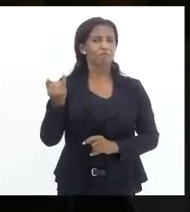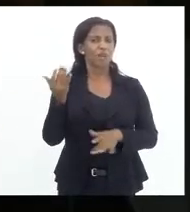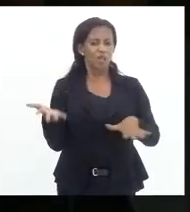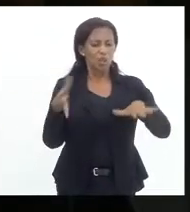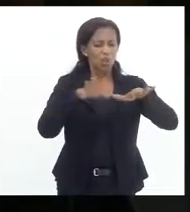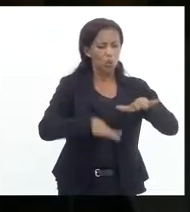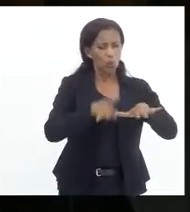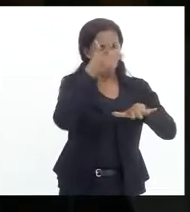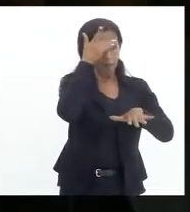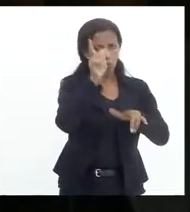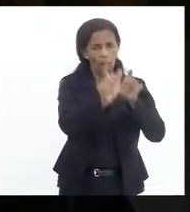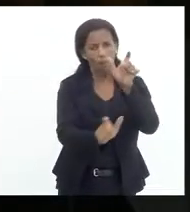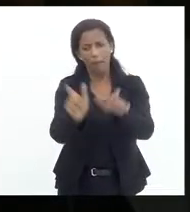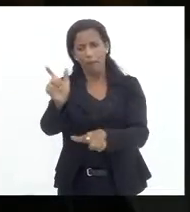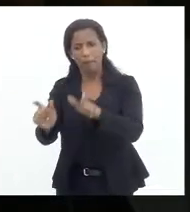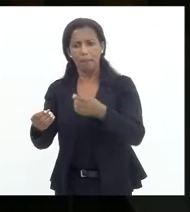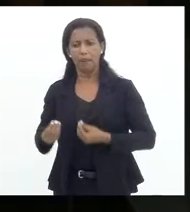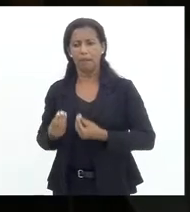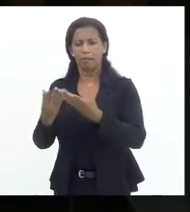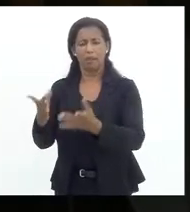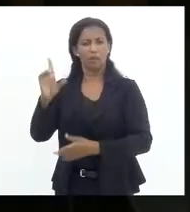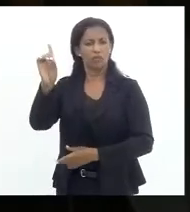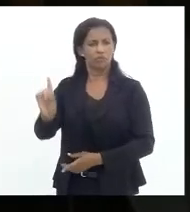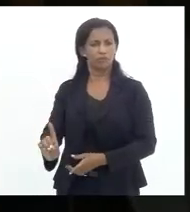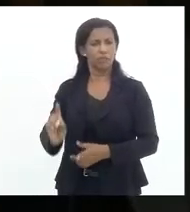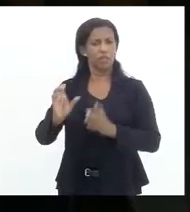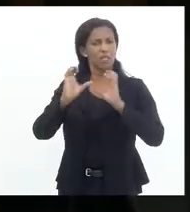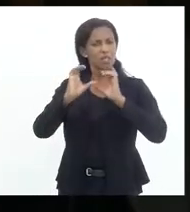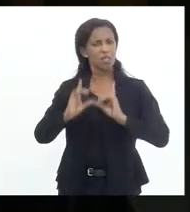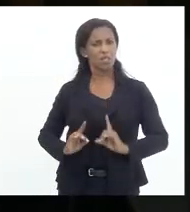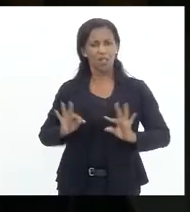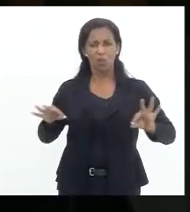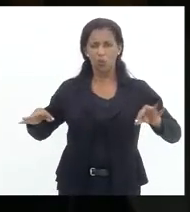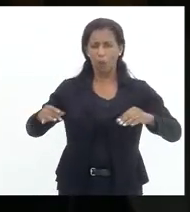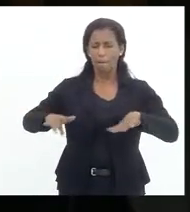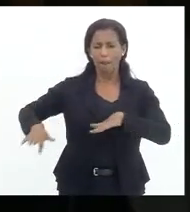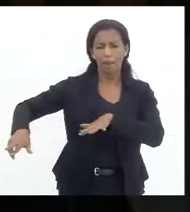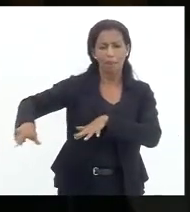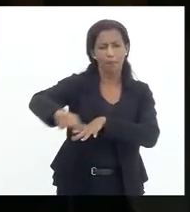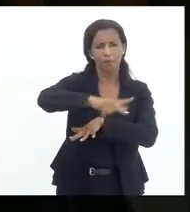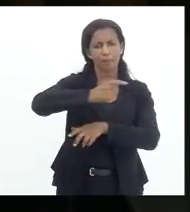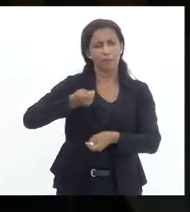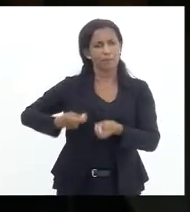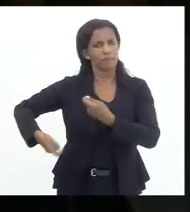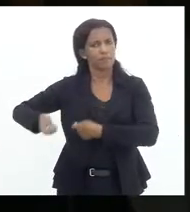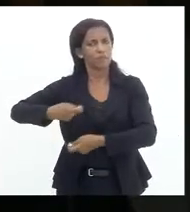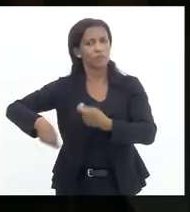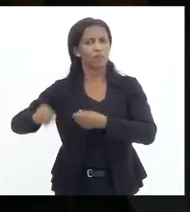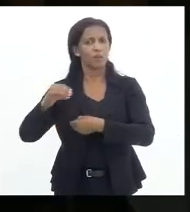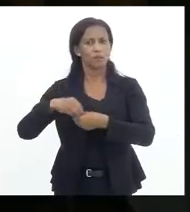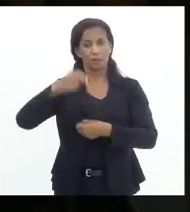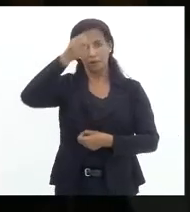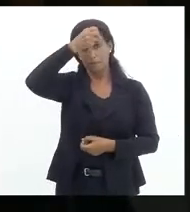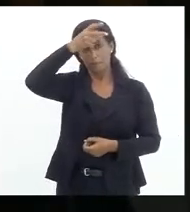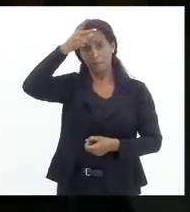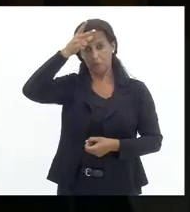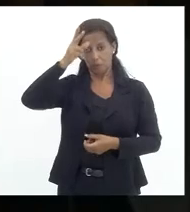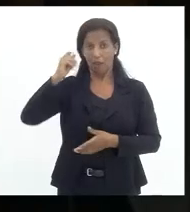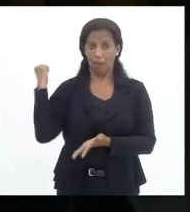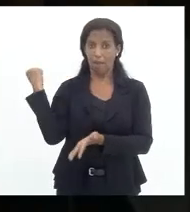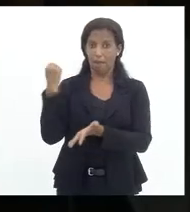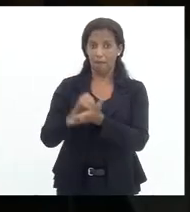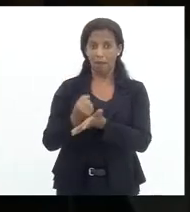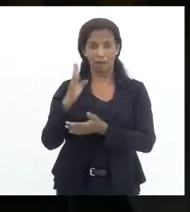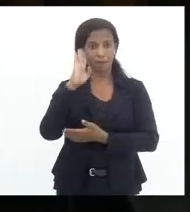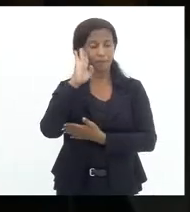incluir as pessoas garantir direito promover cidadania e várias áreas da administração pública Municipal essa foi uma das